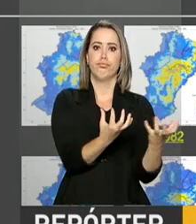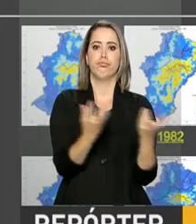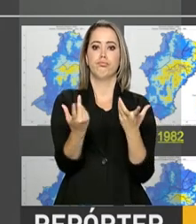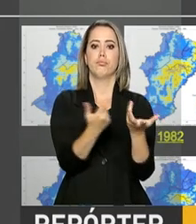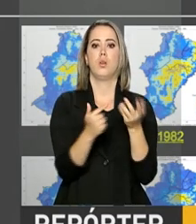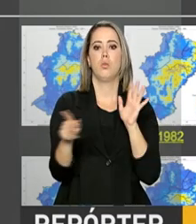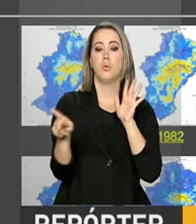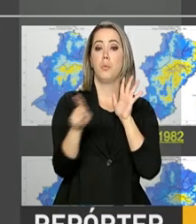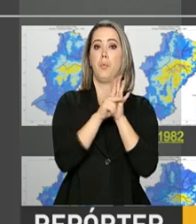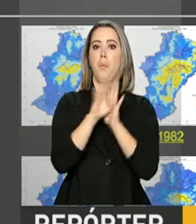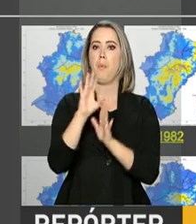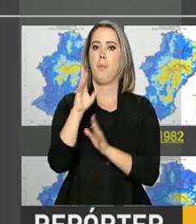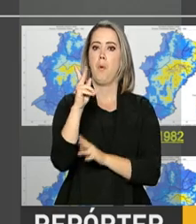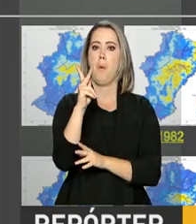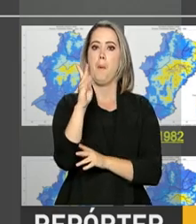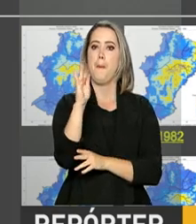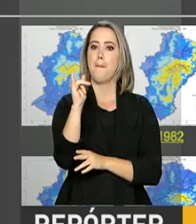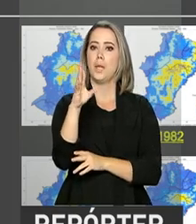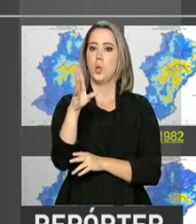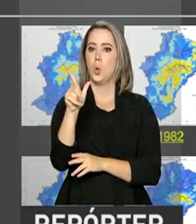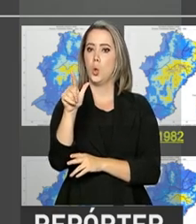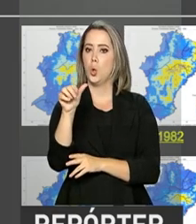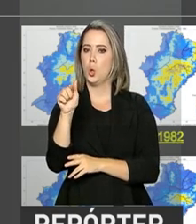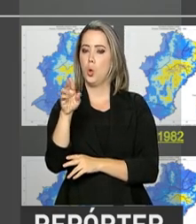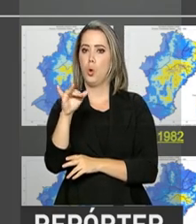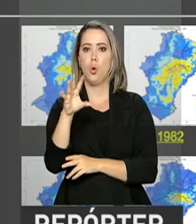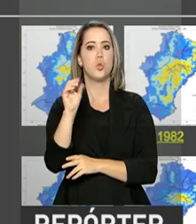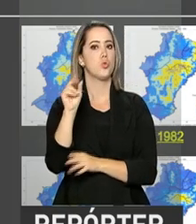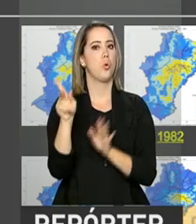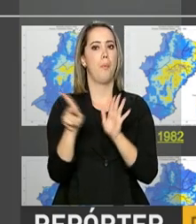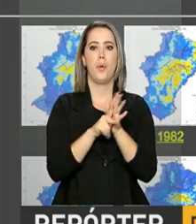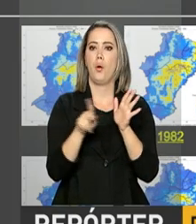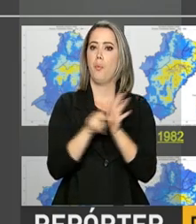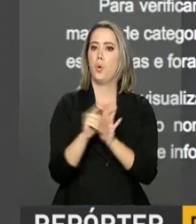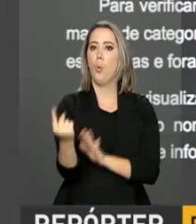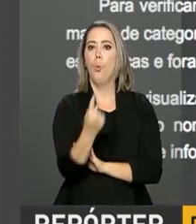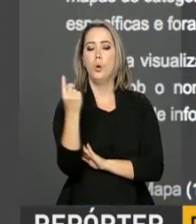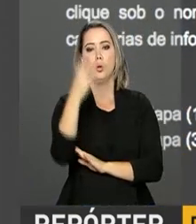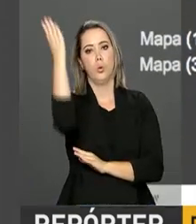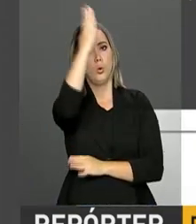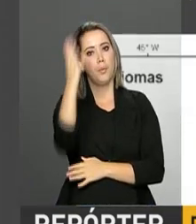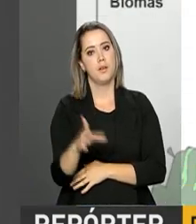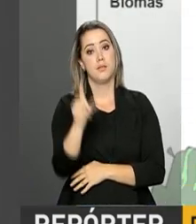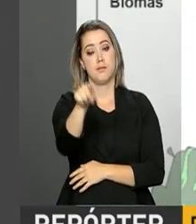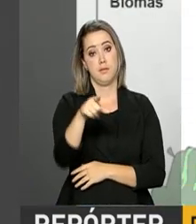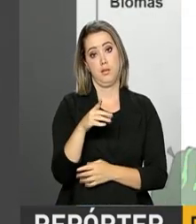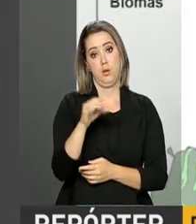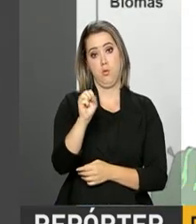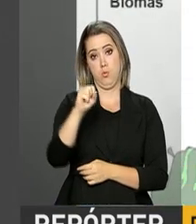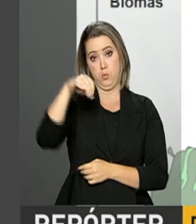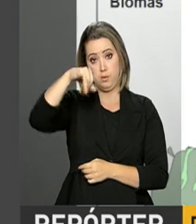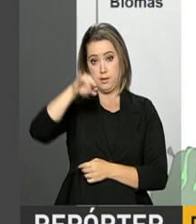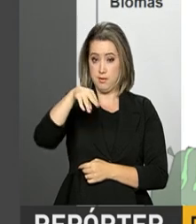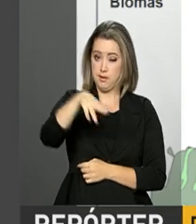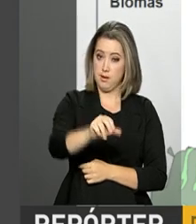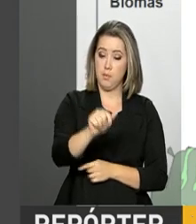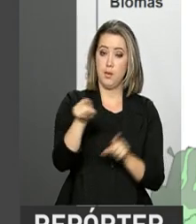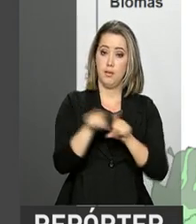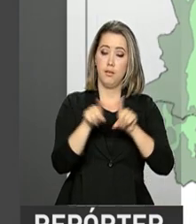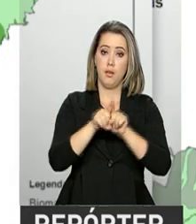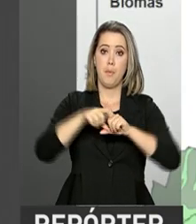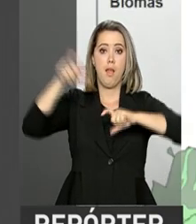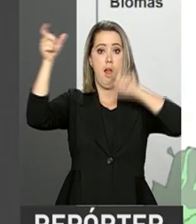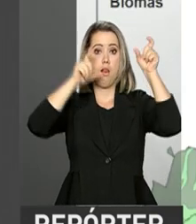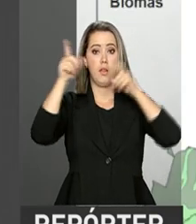um patrimônio biológico que não pode ser encontrado em nenhum outro lugar do planeta. O Cima Caatinga, que também gera alertas